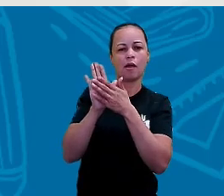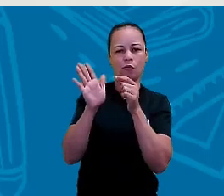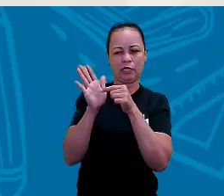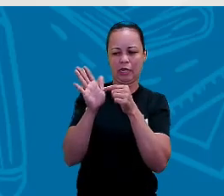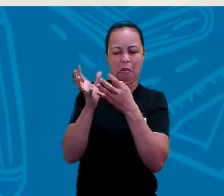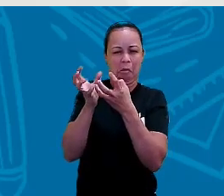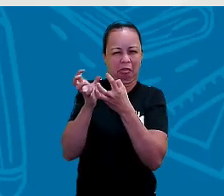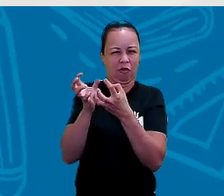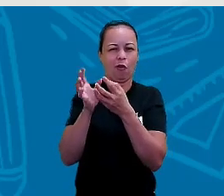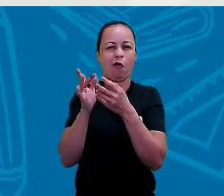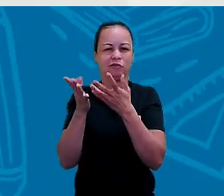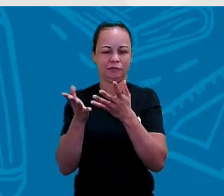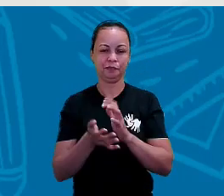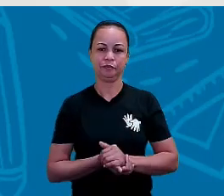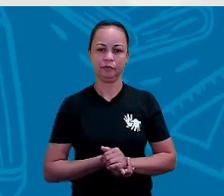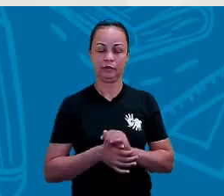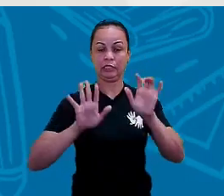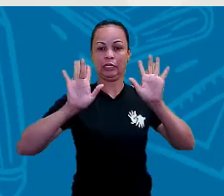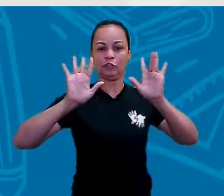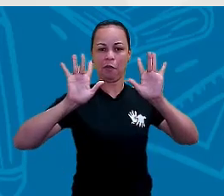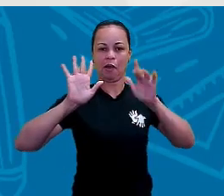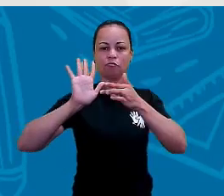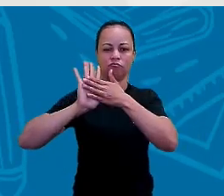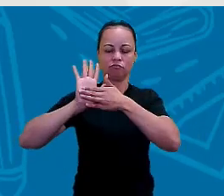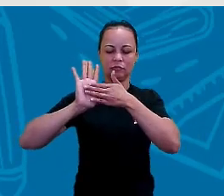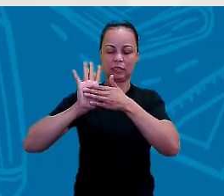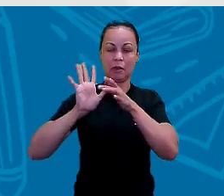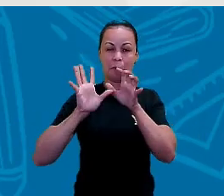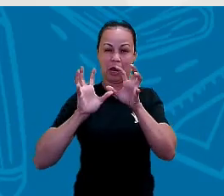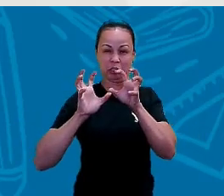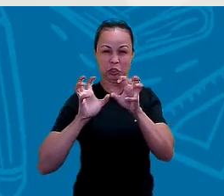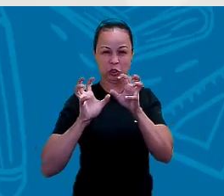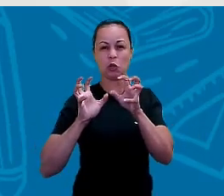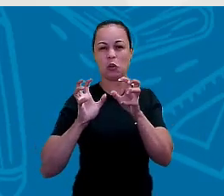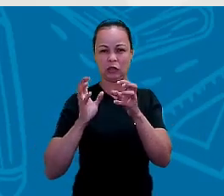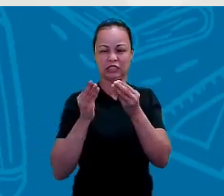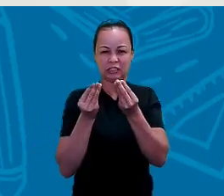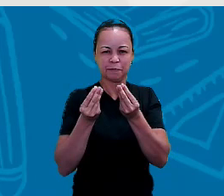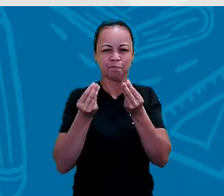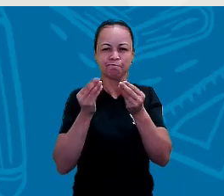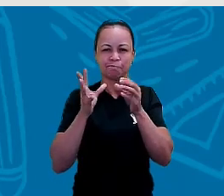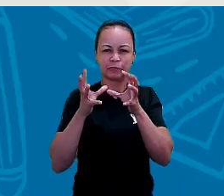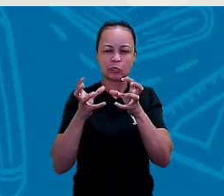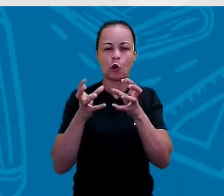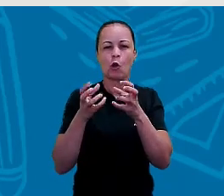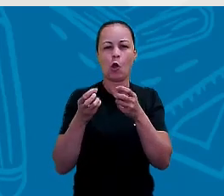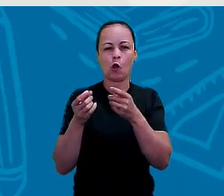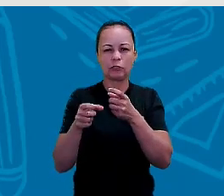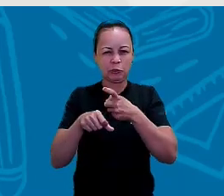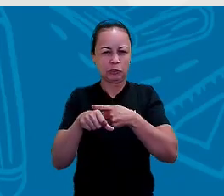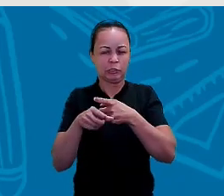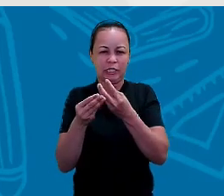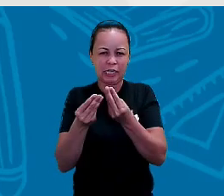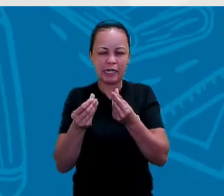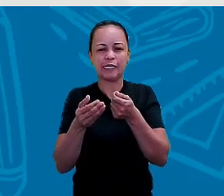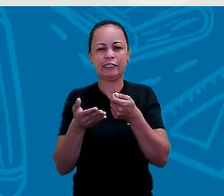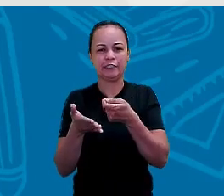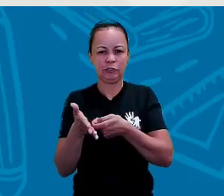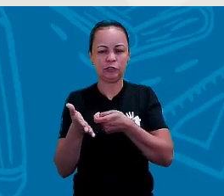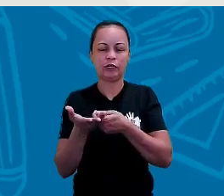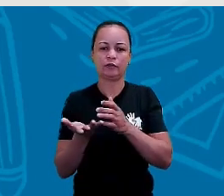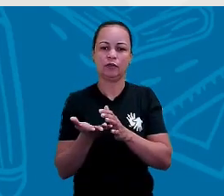seja, a pele presente aqui nas nossas mãos é uma pele mais grossa, né? É uma pele que é mais